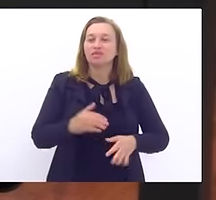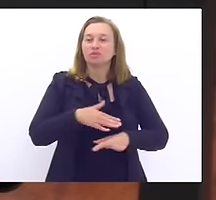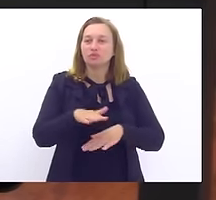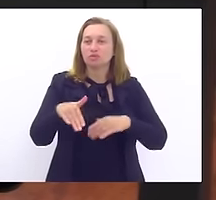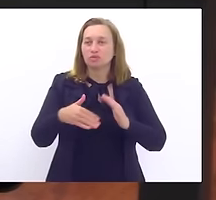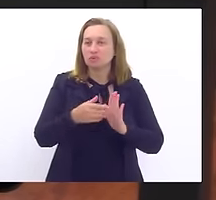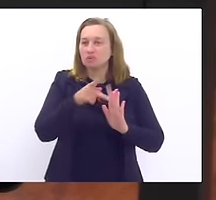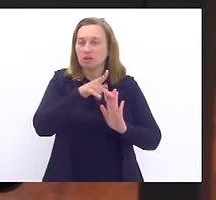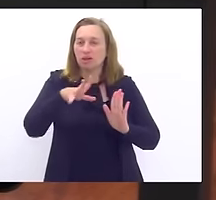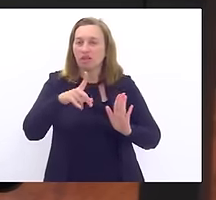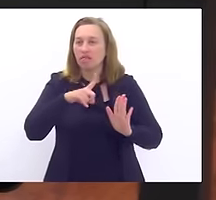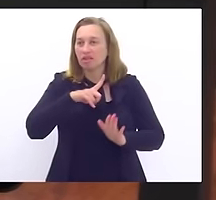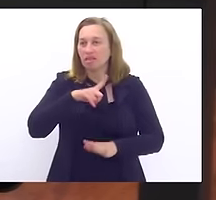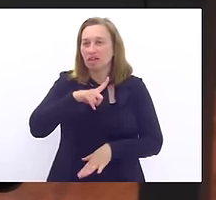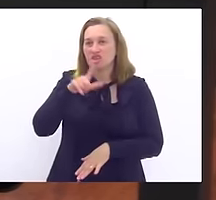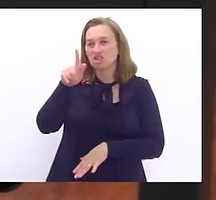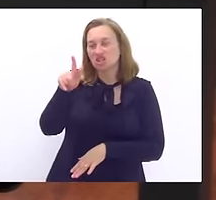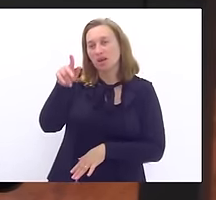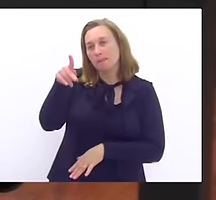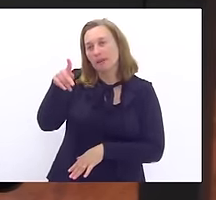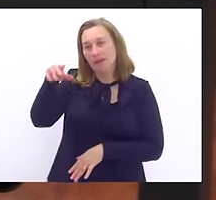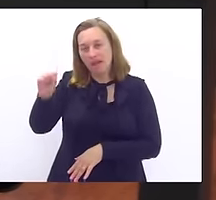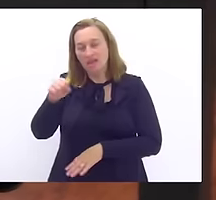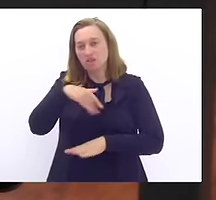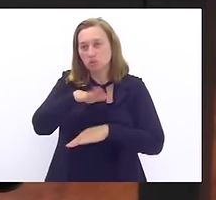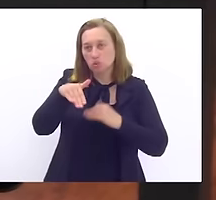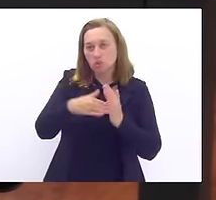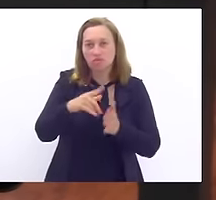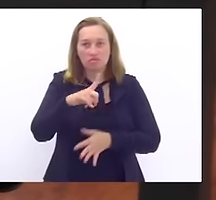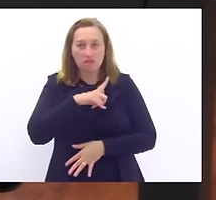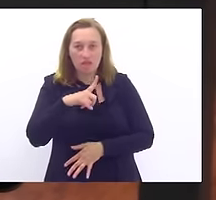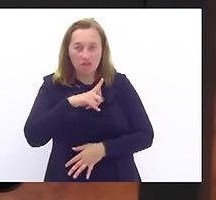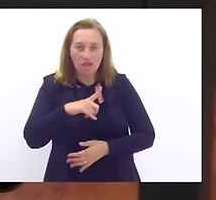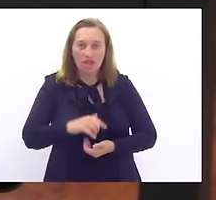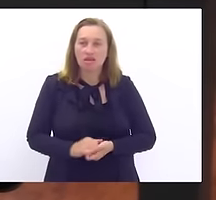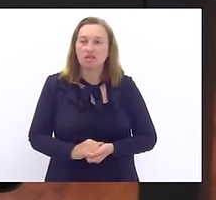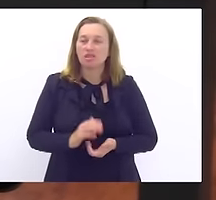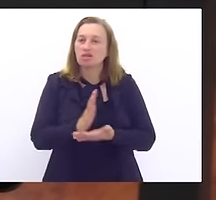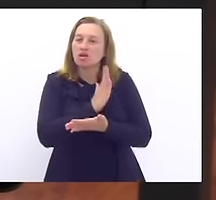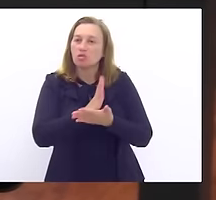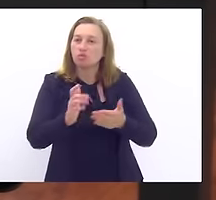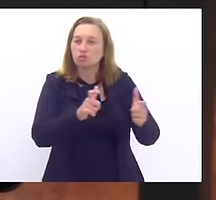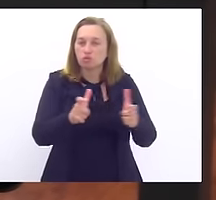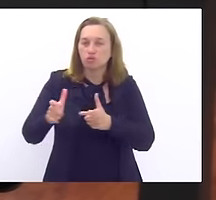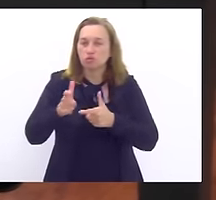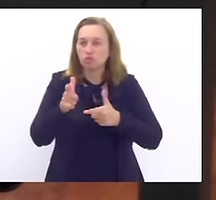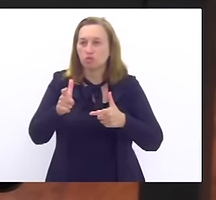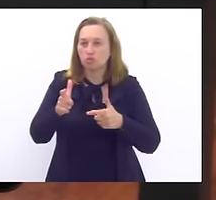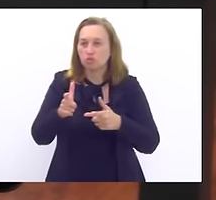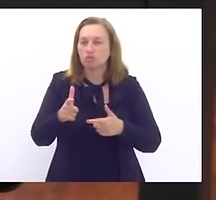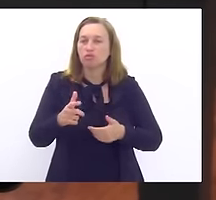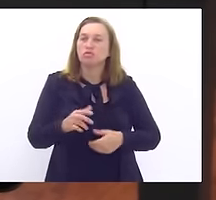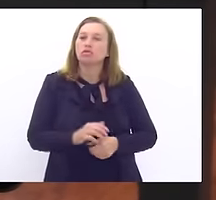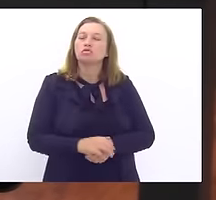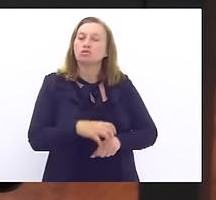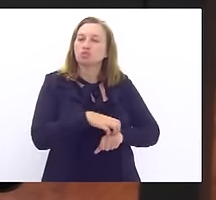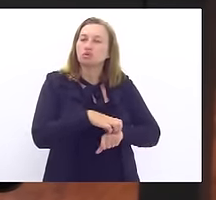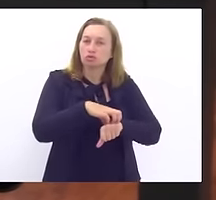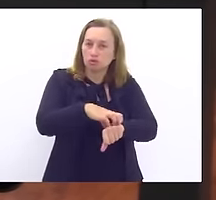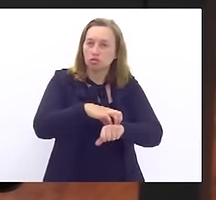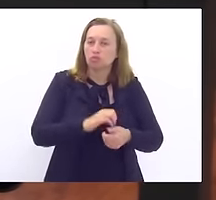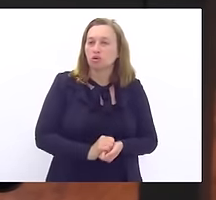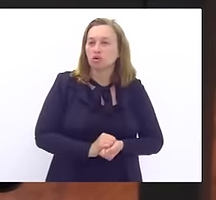de portaria tem GPS todos eles por força de portaria exceto as vãs tem que ter câmera embarcada e o transporte